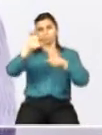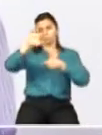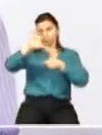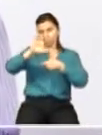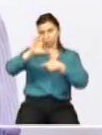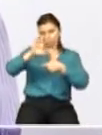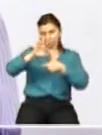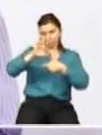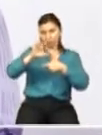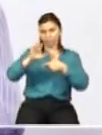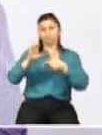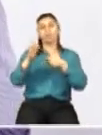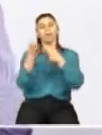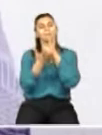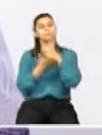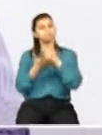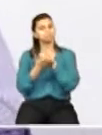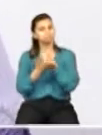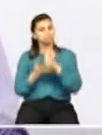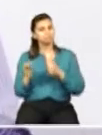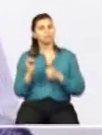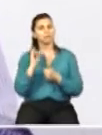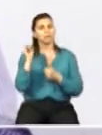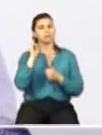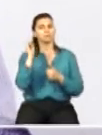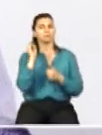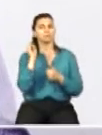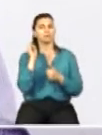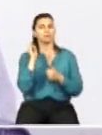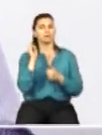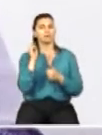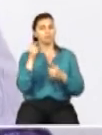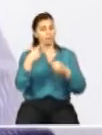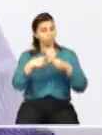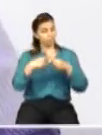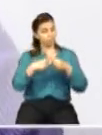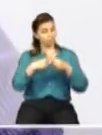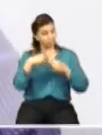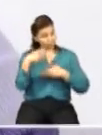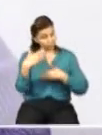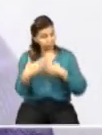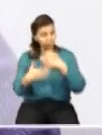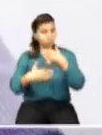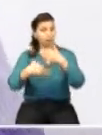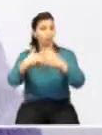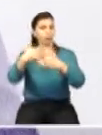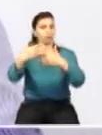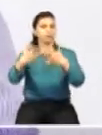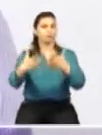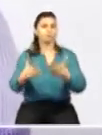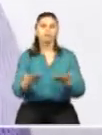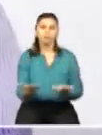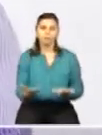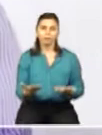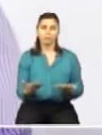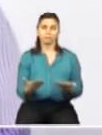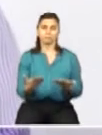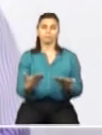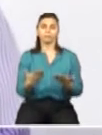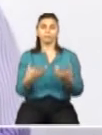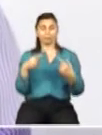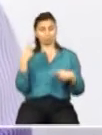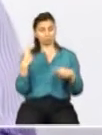é fundamental e importante para o crescimento da cidade em questão à maturidade